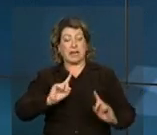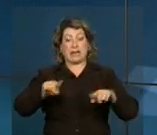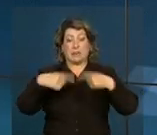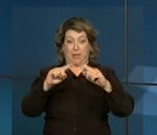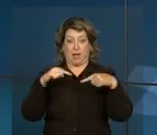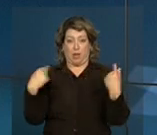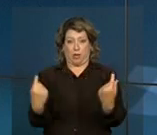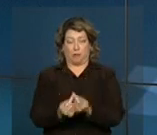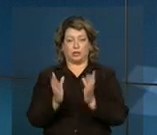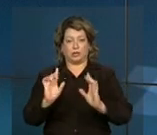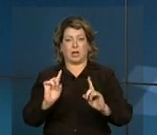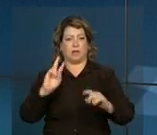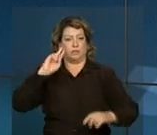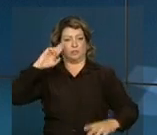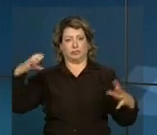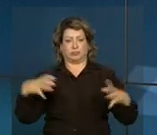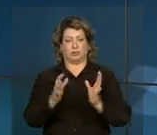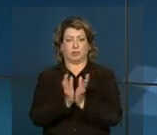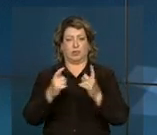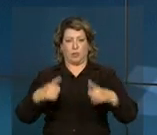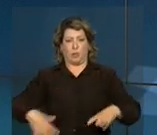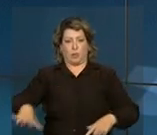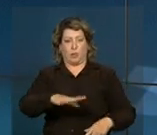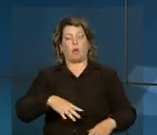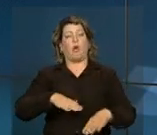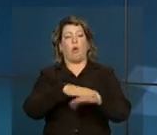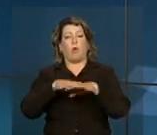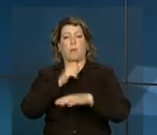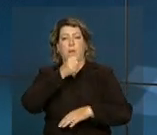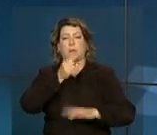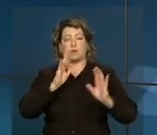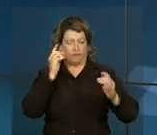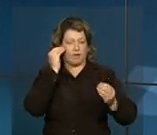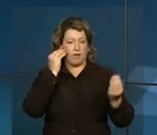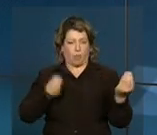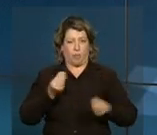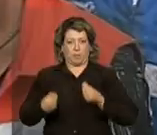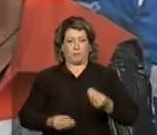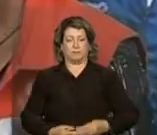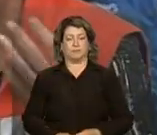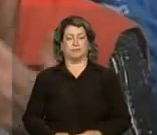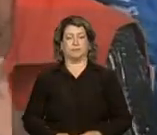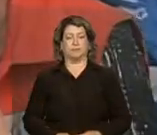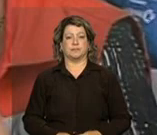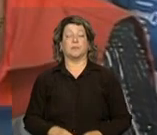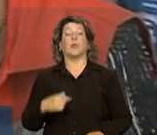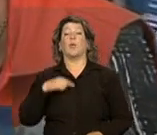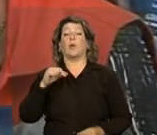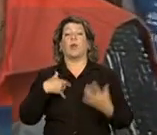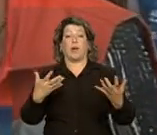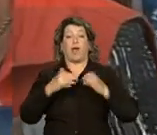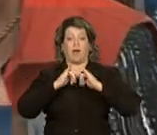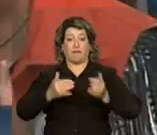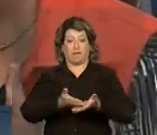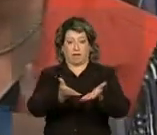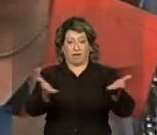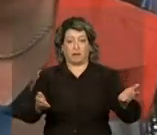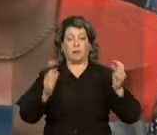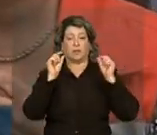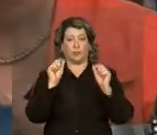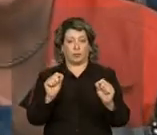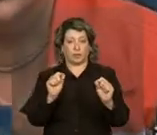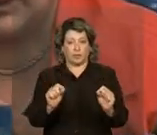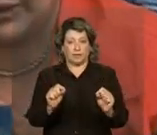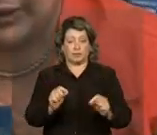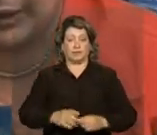com autoridades locais, Dilma Rousseff conversou com a imprensa. Acompanhe. O que eu quero dizer para vocês é que